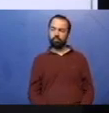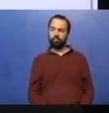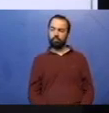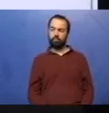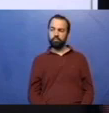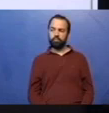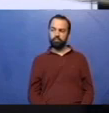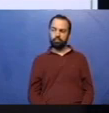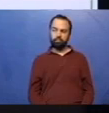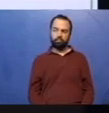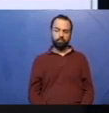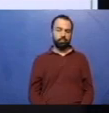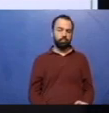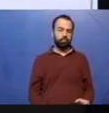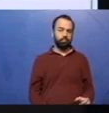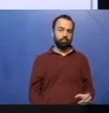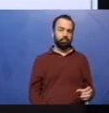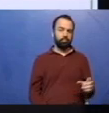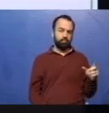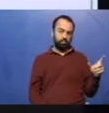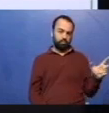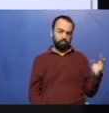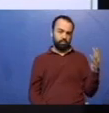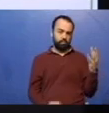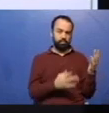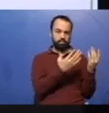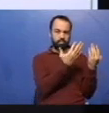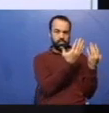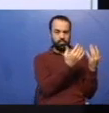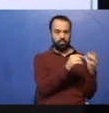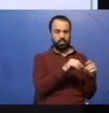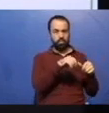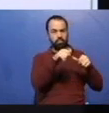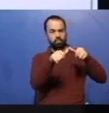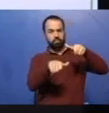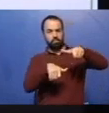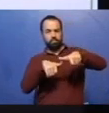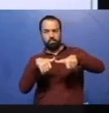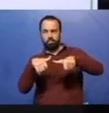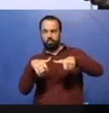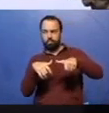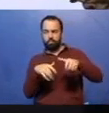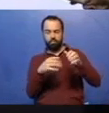fazer juntos? A água no estado gasoso, quando